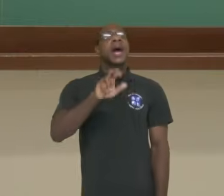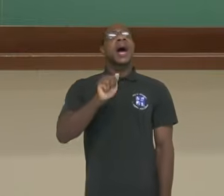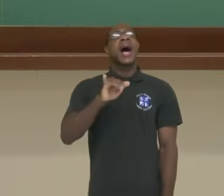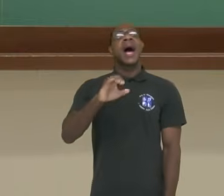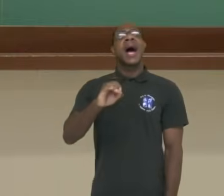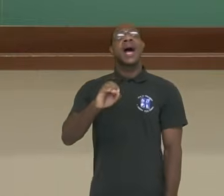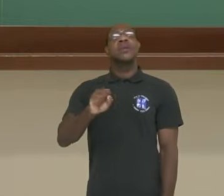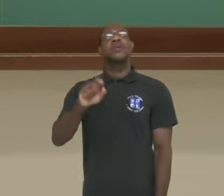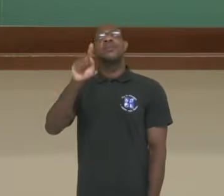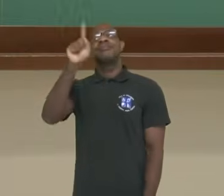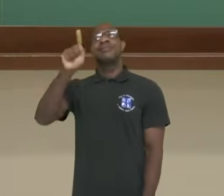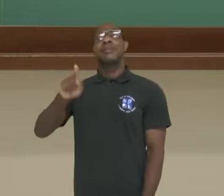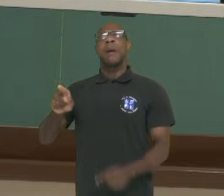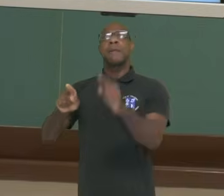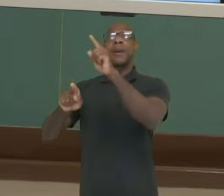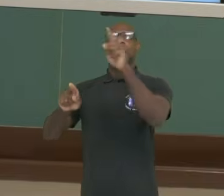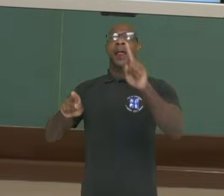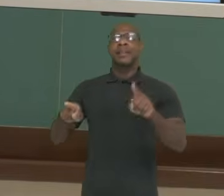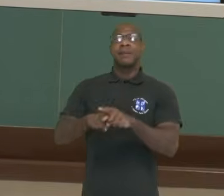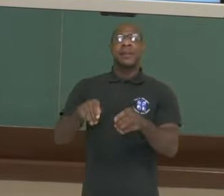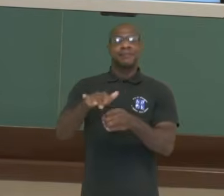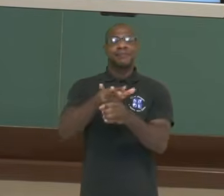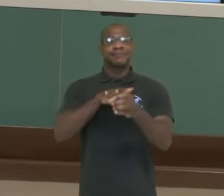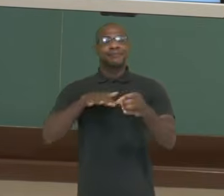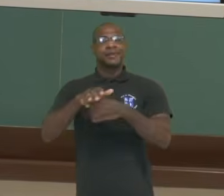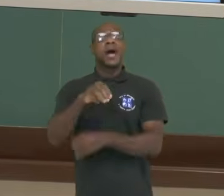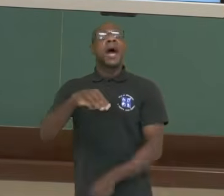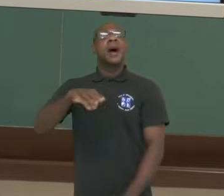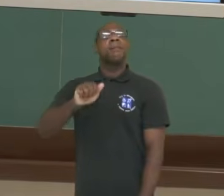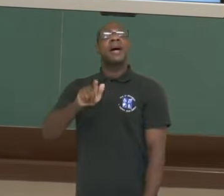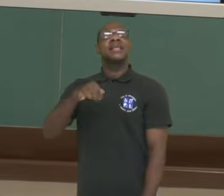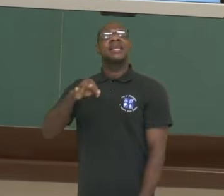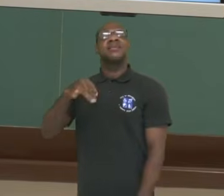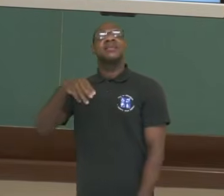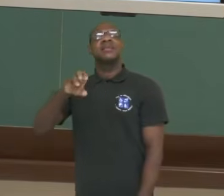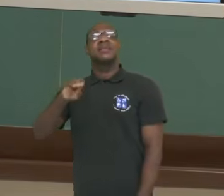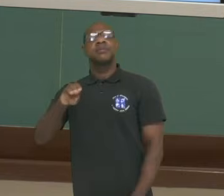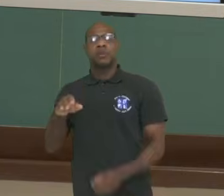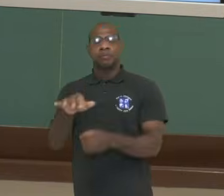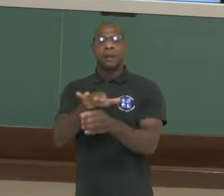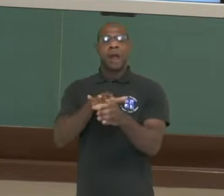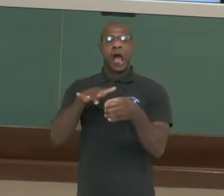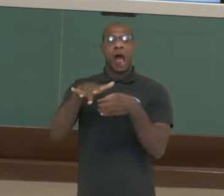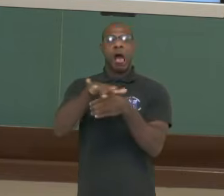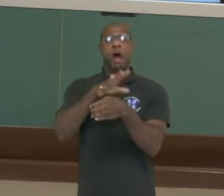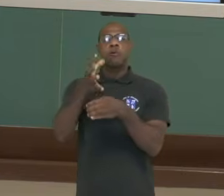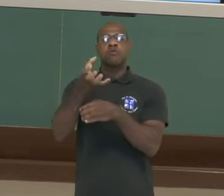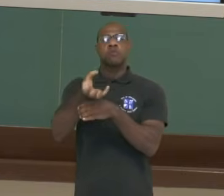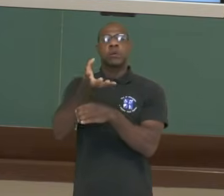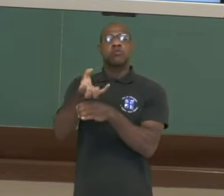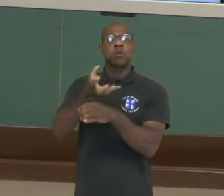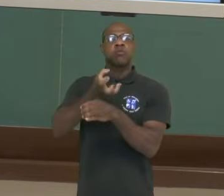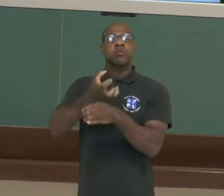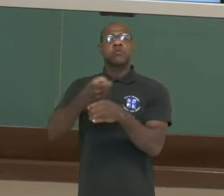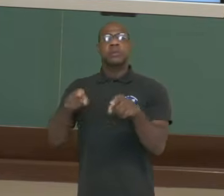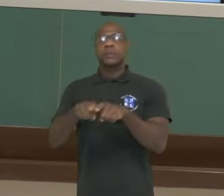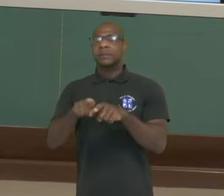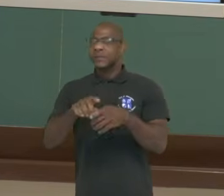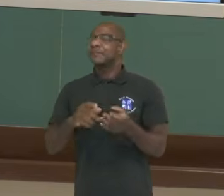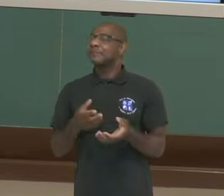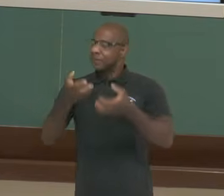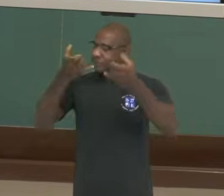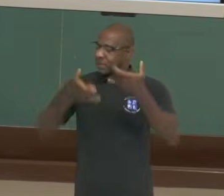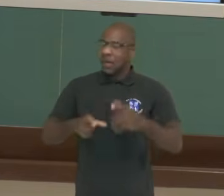eletricidade, o magnetismo, e a gente tá aqui no átomo, né? Para quê? Porque para falar, né, sobre essas cargas